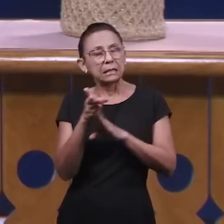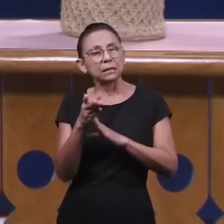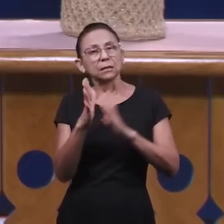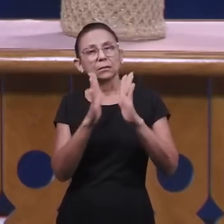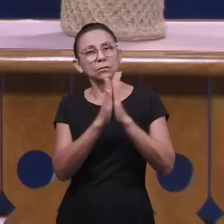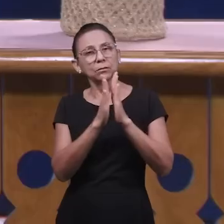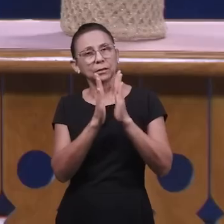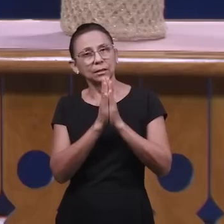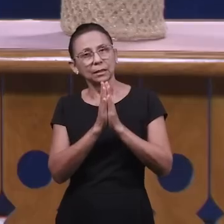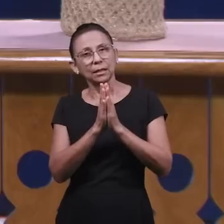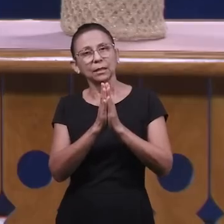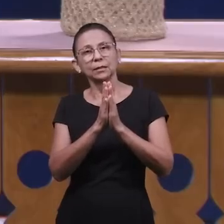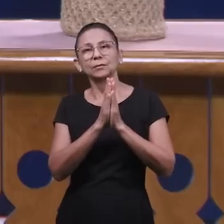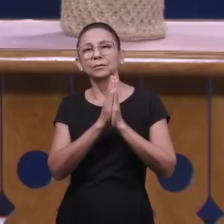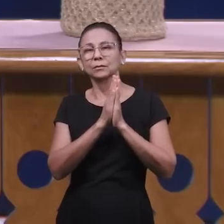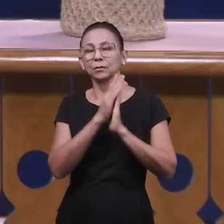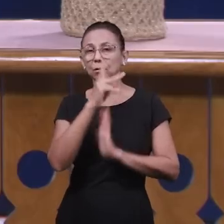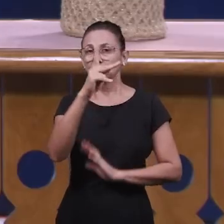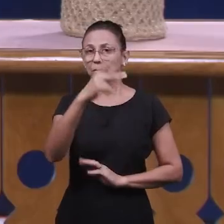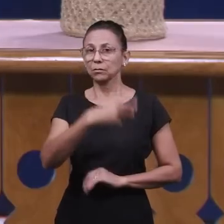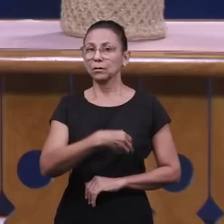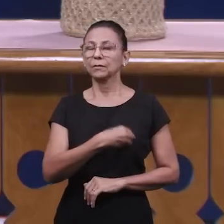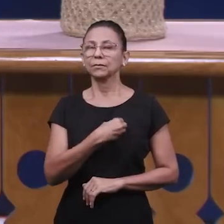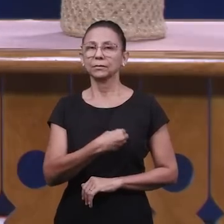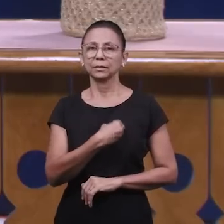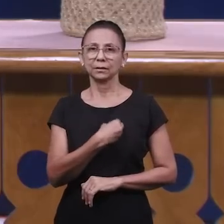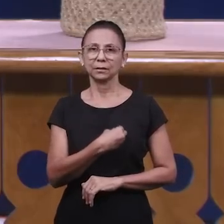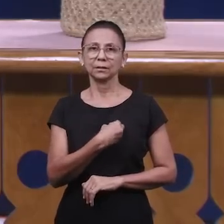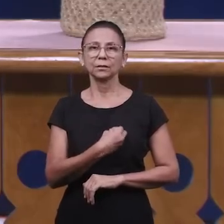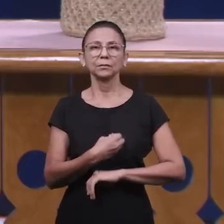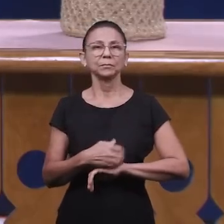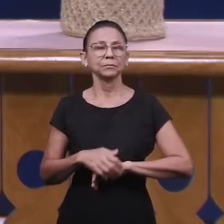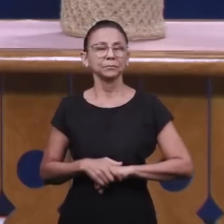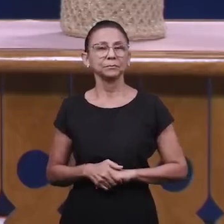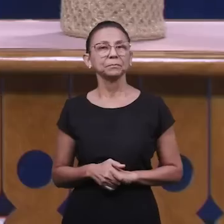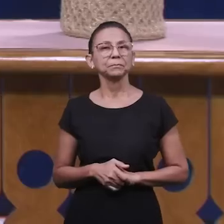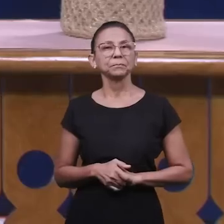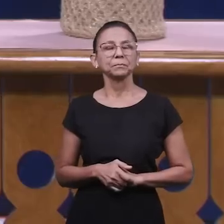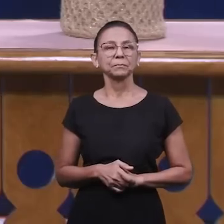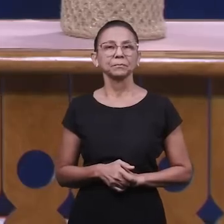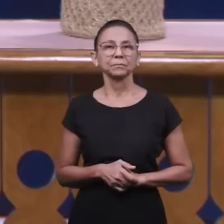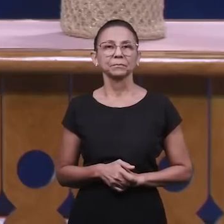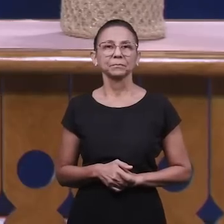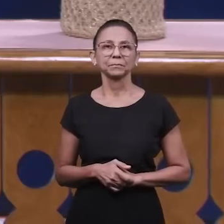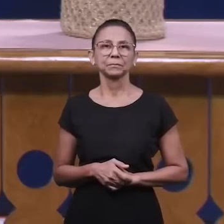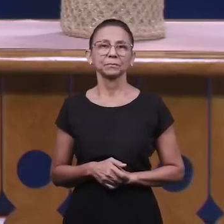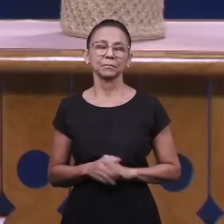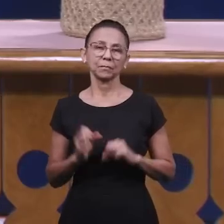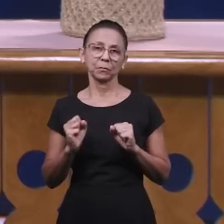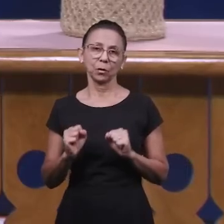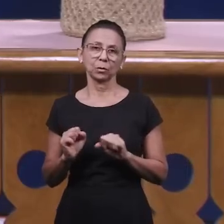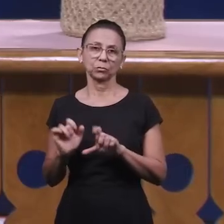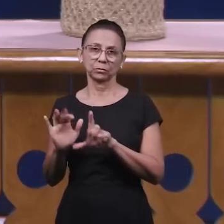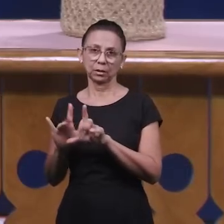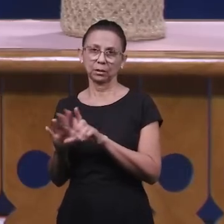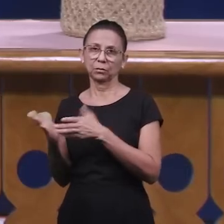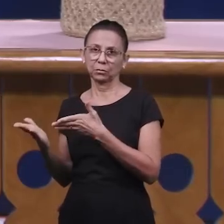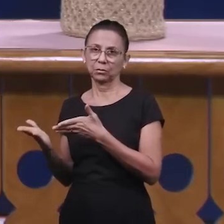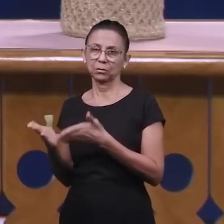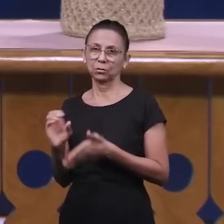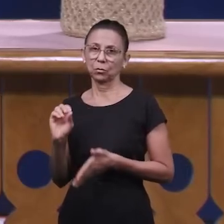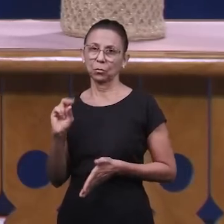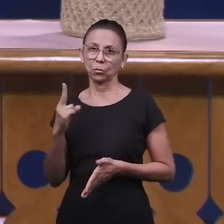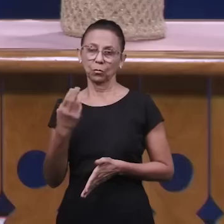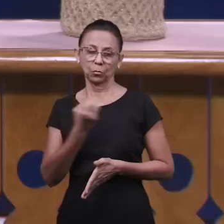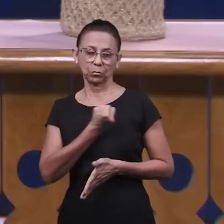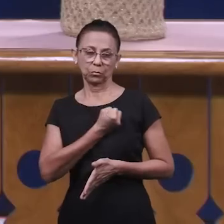para quem está no Brasil. E também esse terceiro QR Code que agora está aparecendo, nós mudamos agora, a partir dele... Se